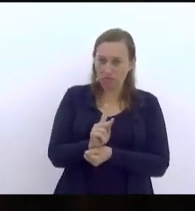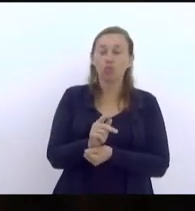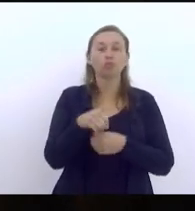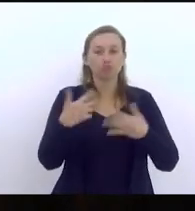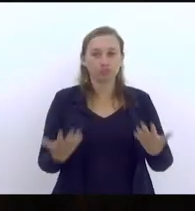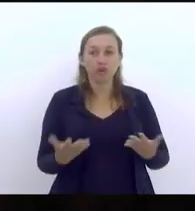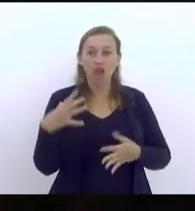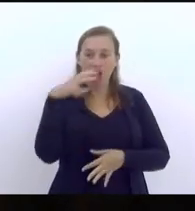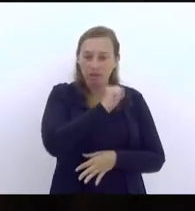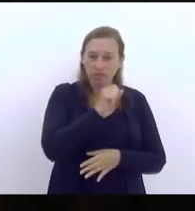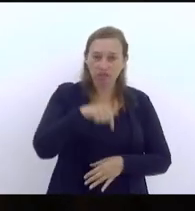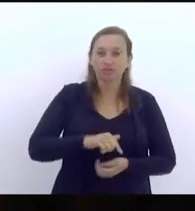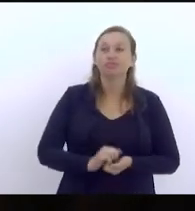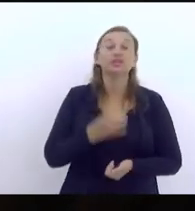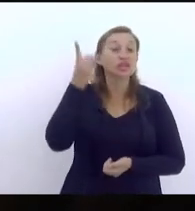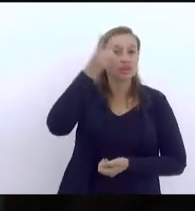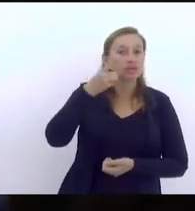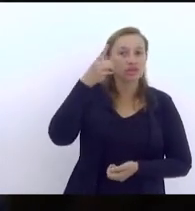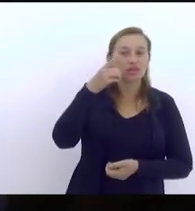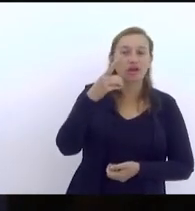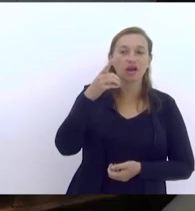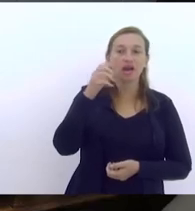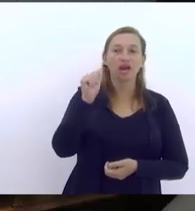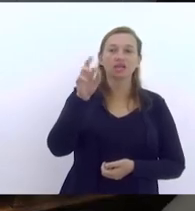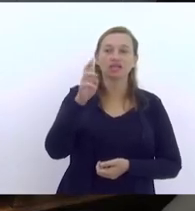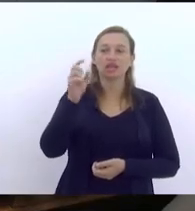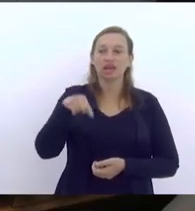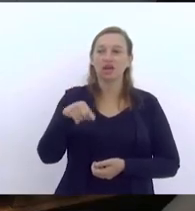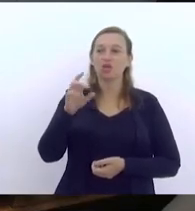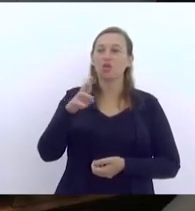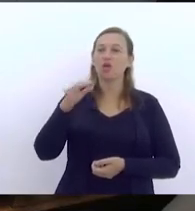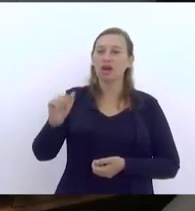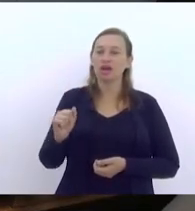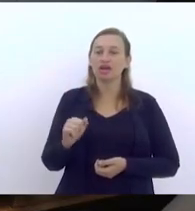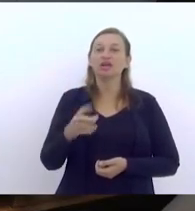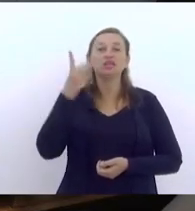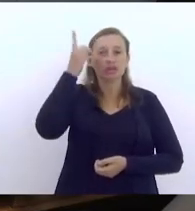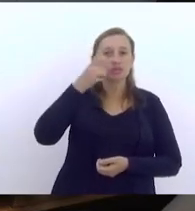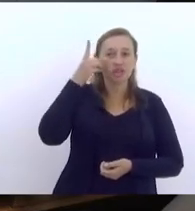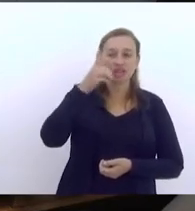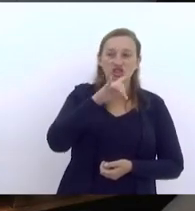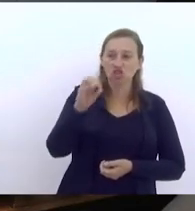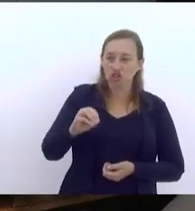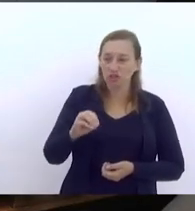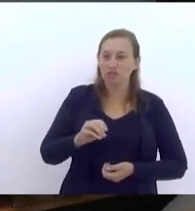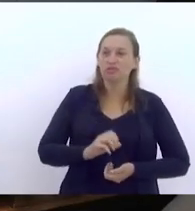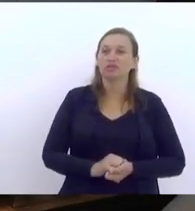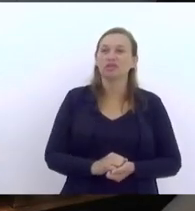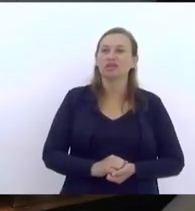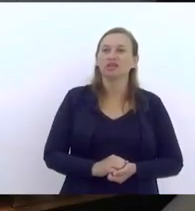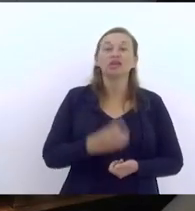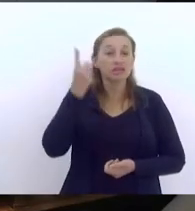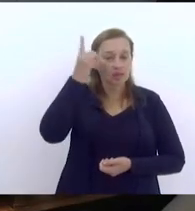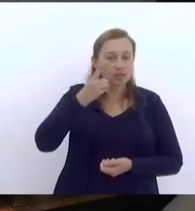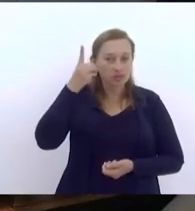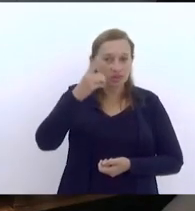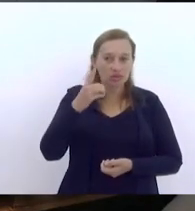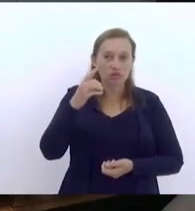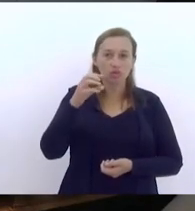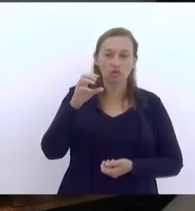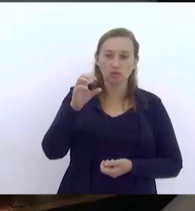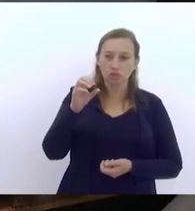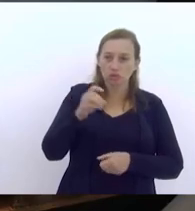Então, rapidamente aqui. Deputado André Correia. Deputado Dionísio Lins. Deputado doutor